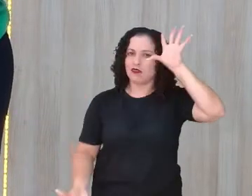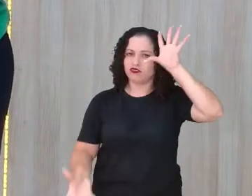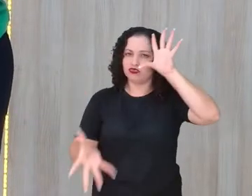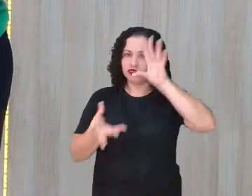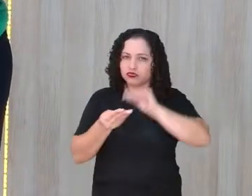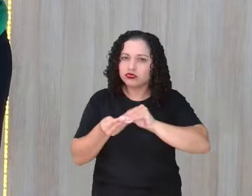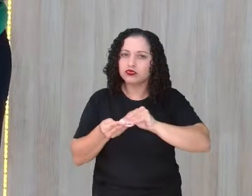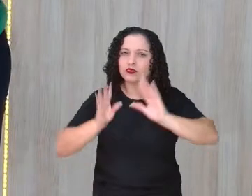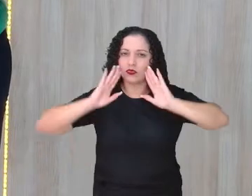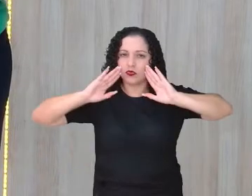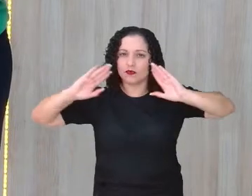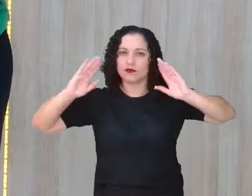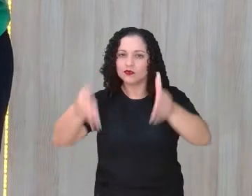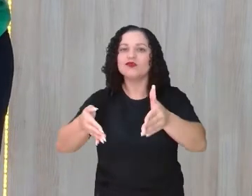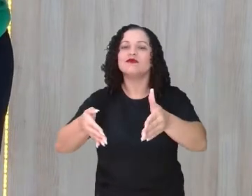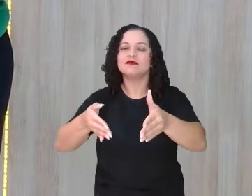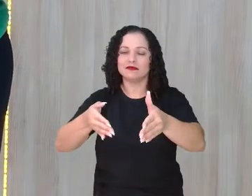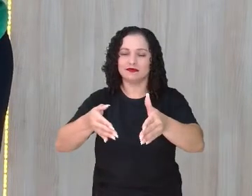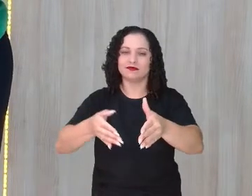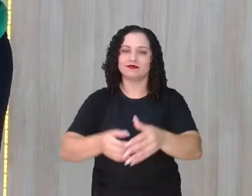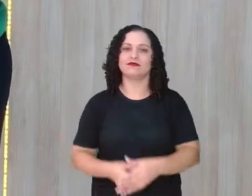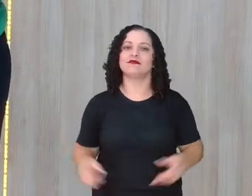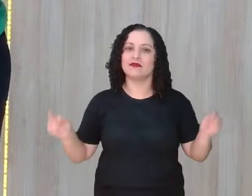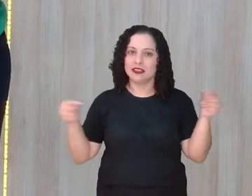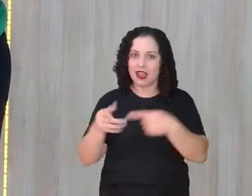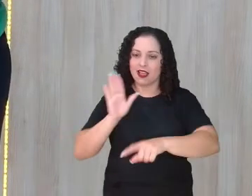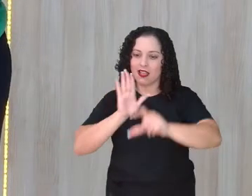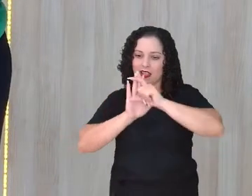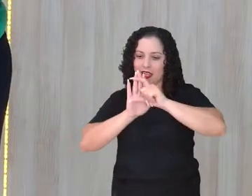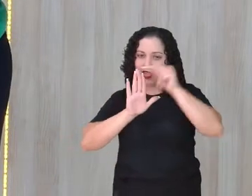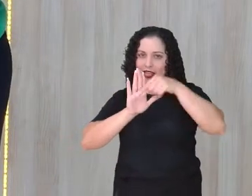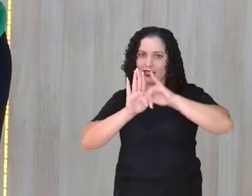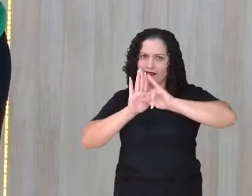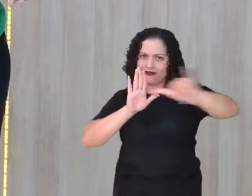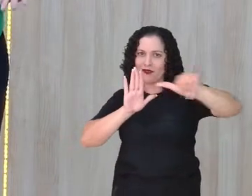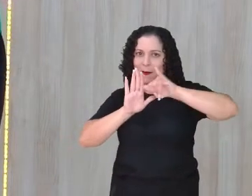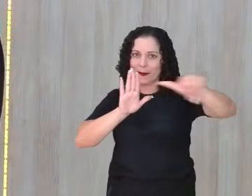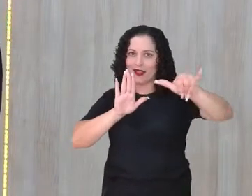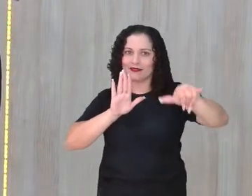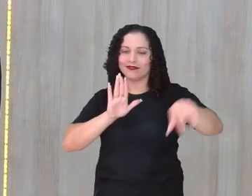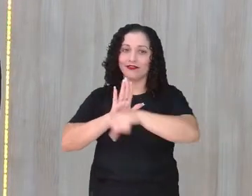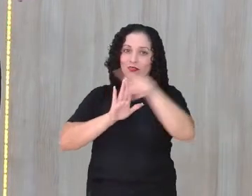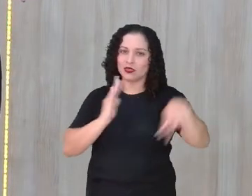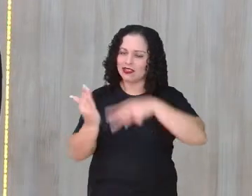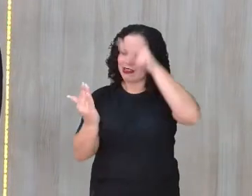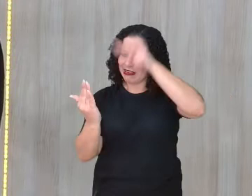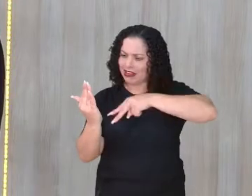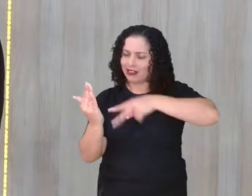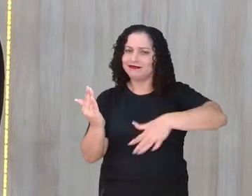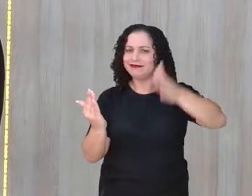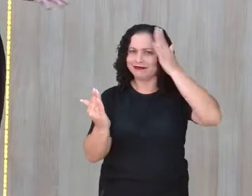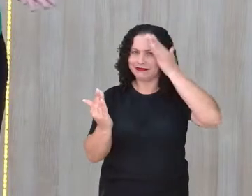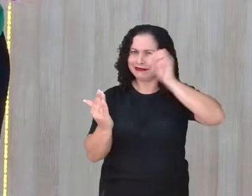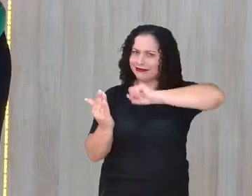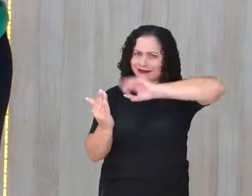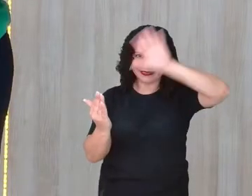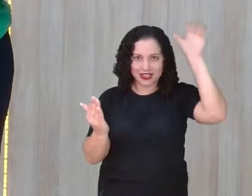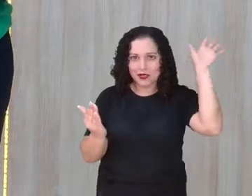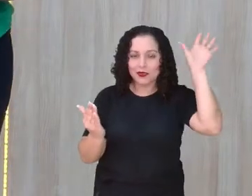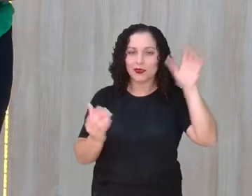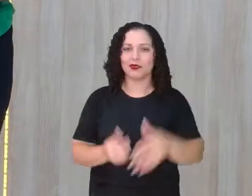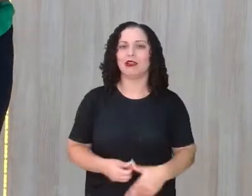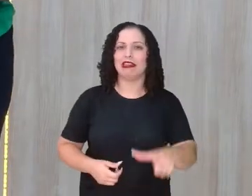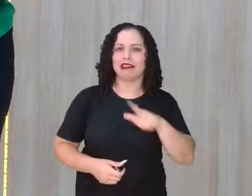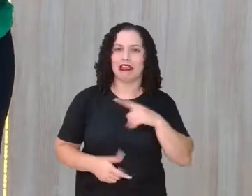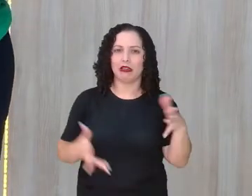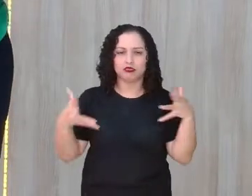de uma forma direta, e ela cumpre o papel de informação. Você foi informado sobre o que ela deseja, não é? Não teve